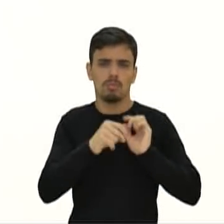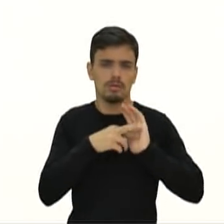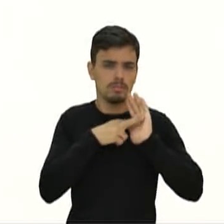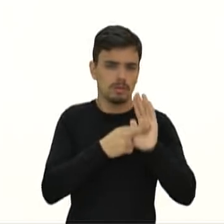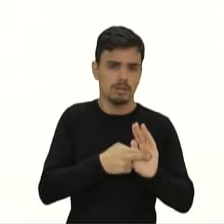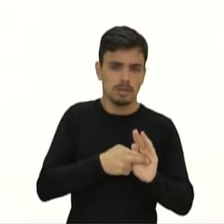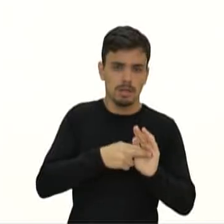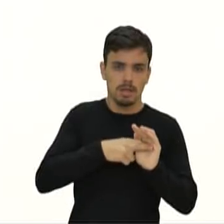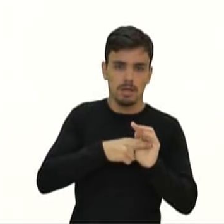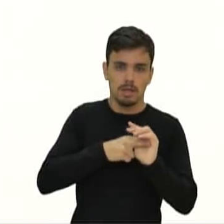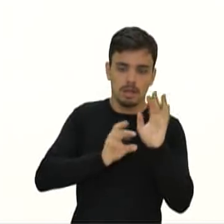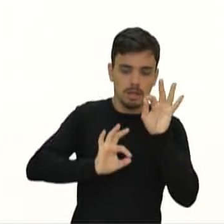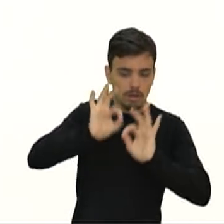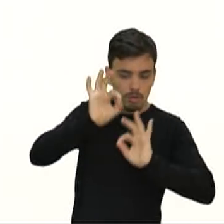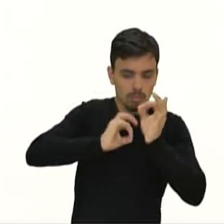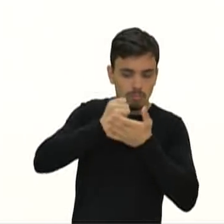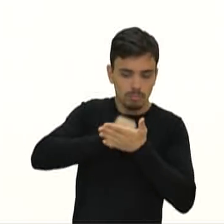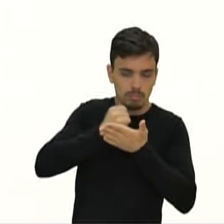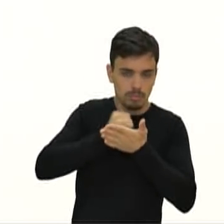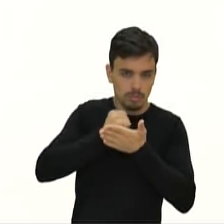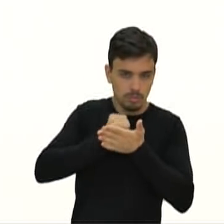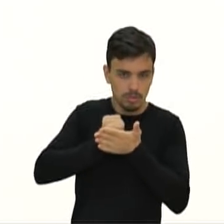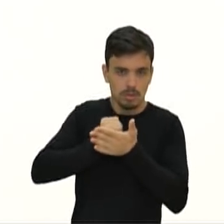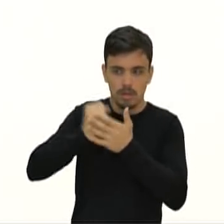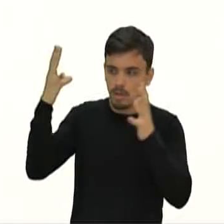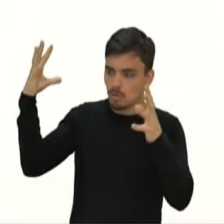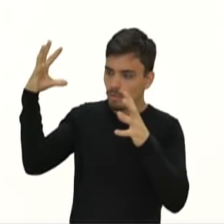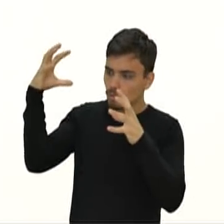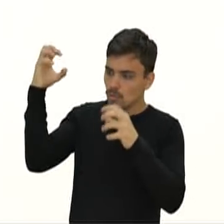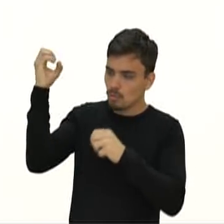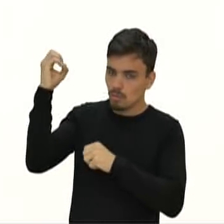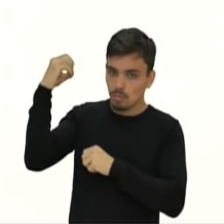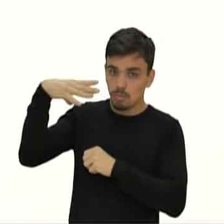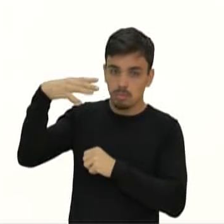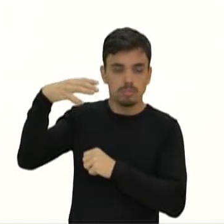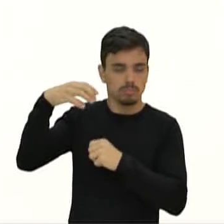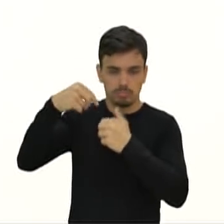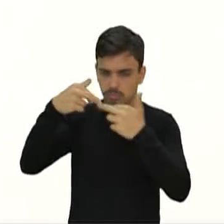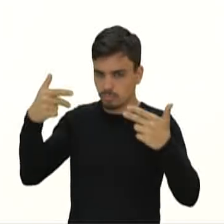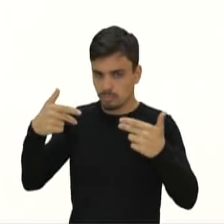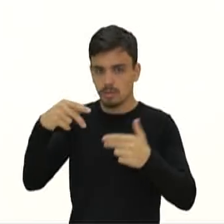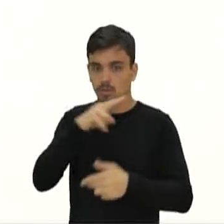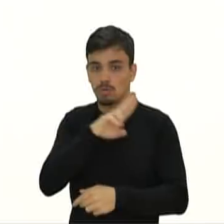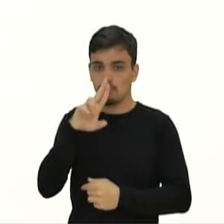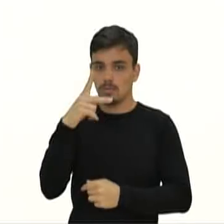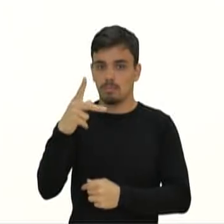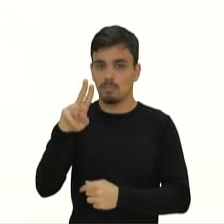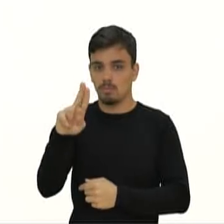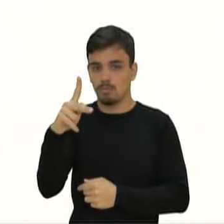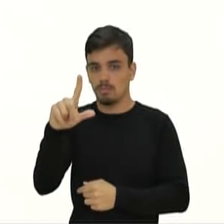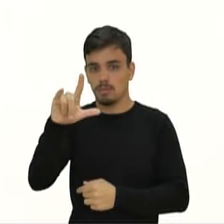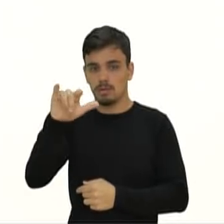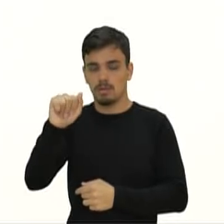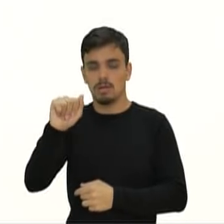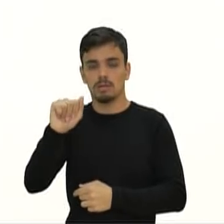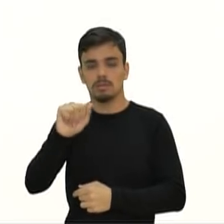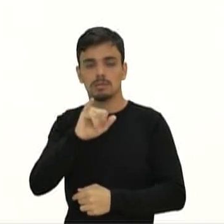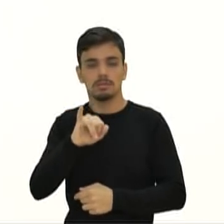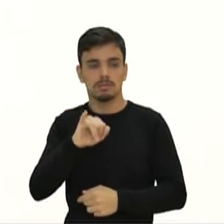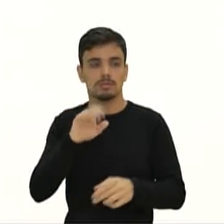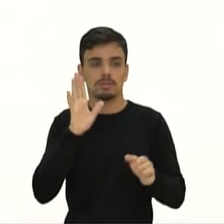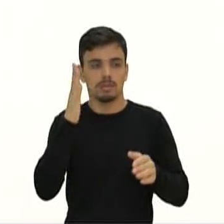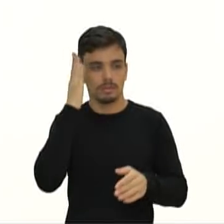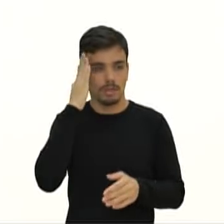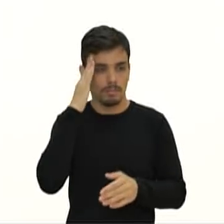de luminosidade. Estamos trabalhando com a pupila, certo? Se a gente for analisar, só sabendo da pupila, a gente já sabe determinar a resposta,